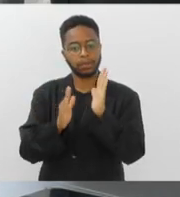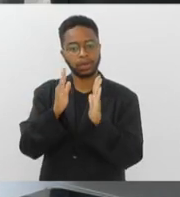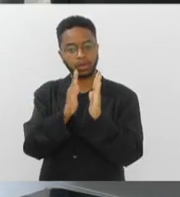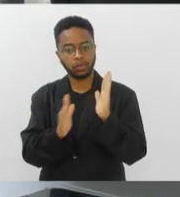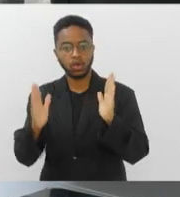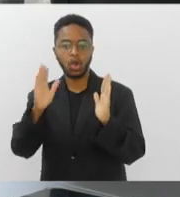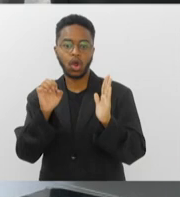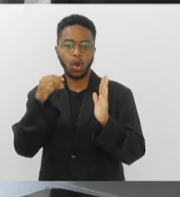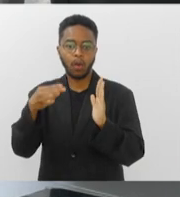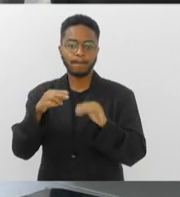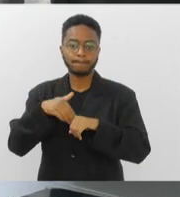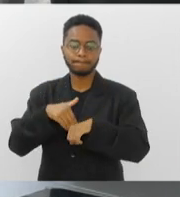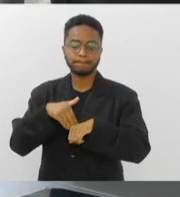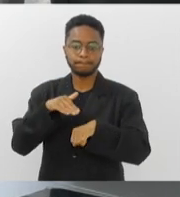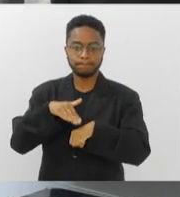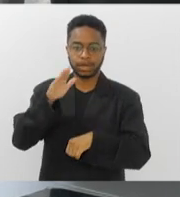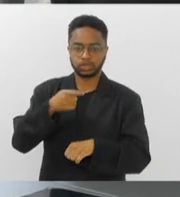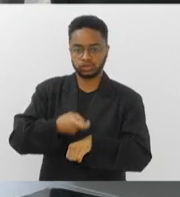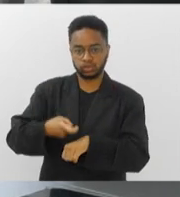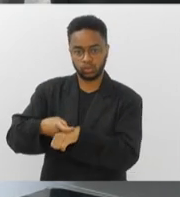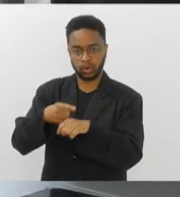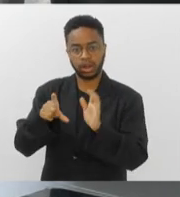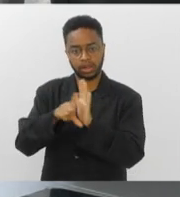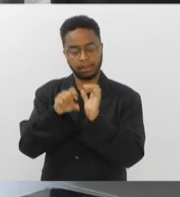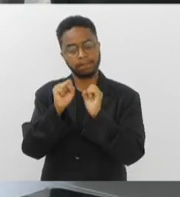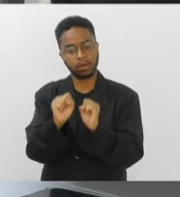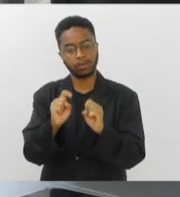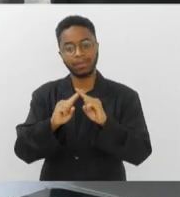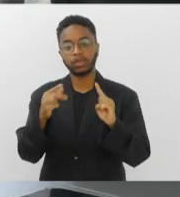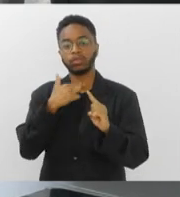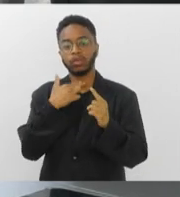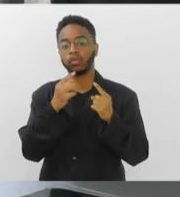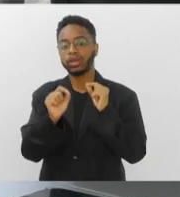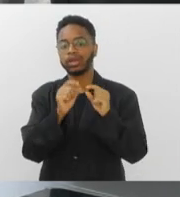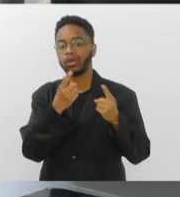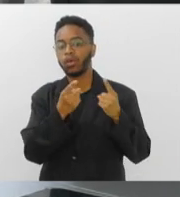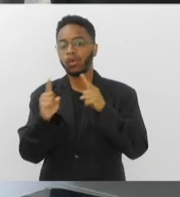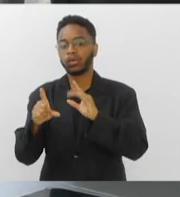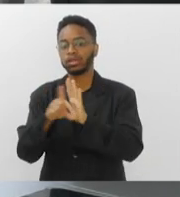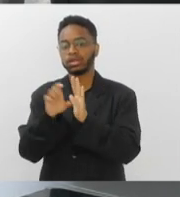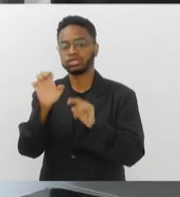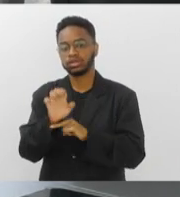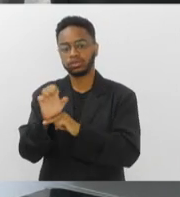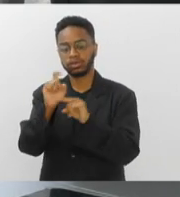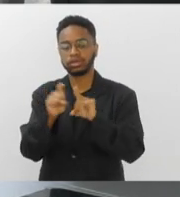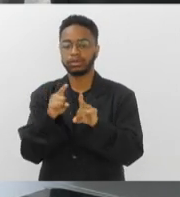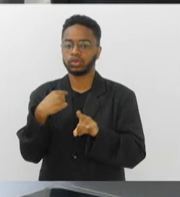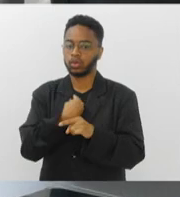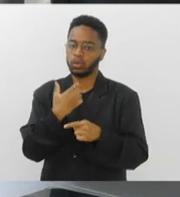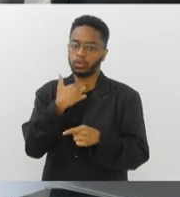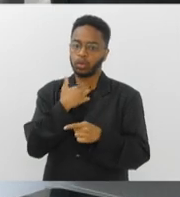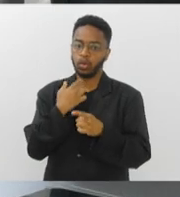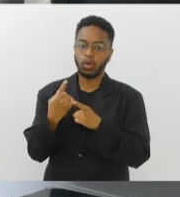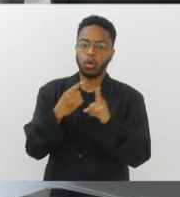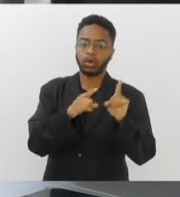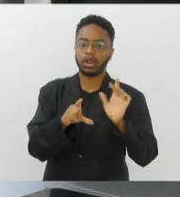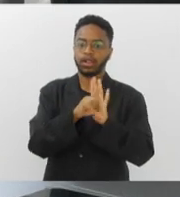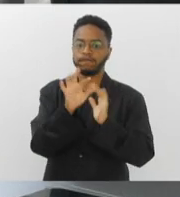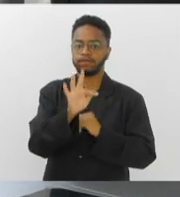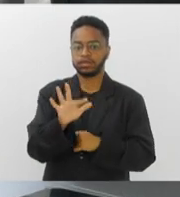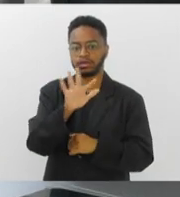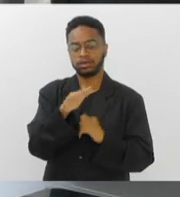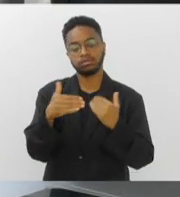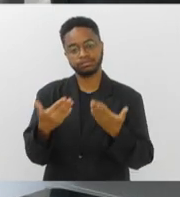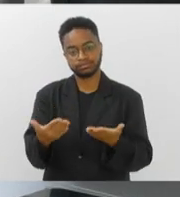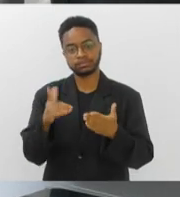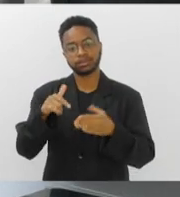a lei mais rígida, todo direito. Só não pode contrariar uma lei estadual, assim como nós não podemos contrariar uma lei federal. Então, um